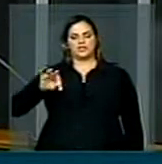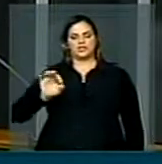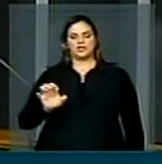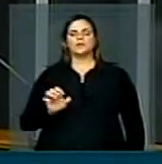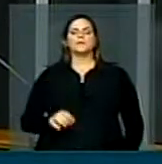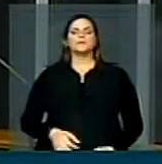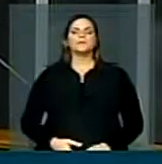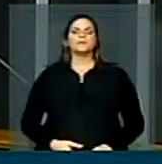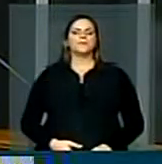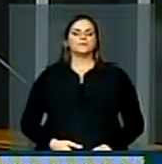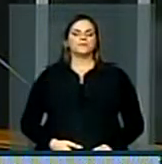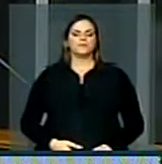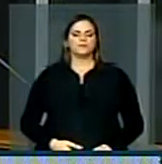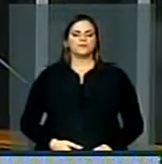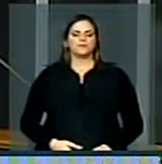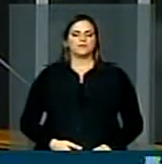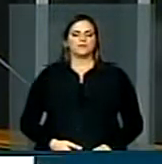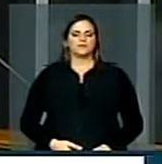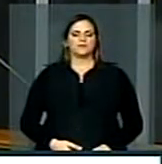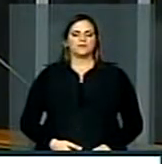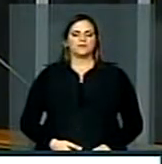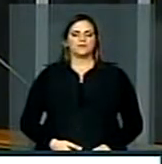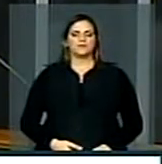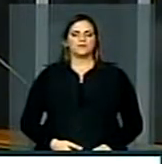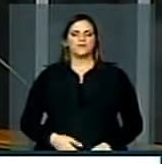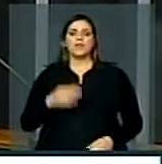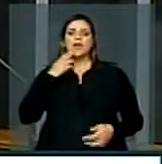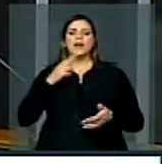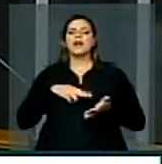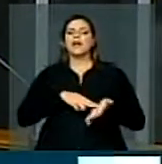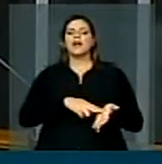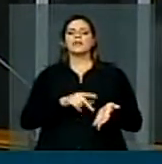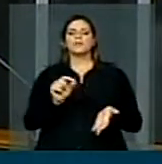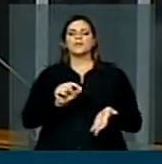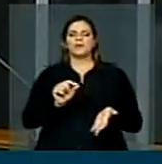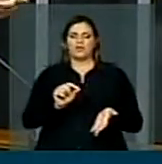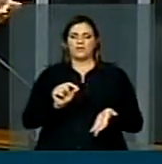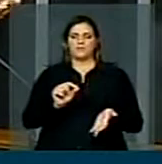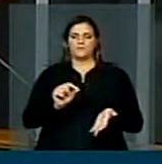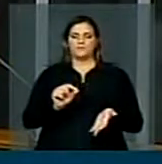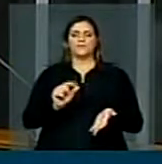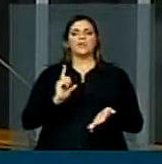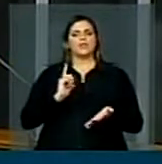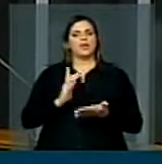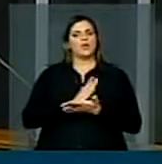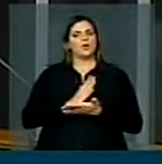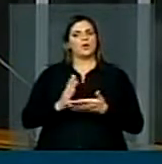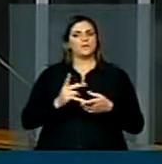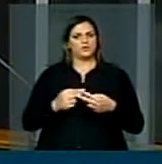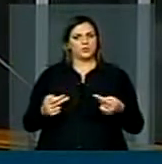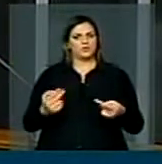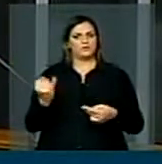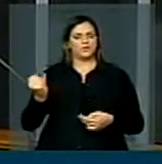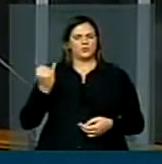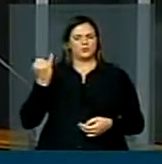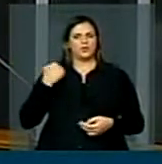que essa Carta de São Luís, ela tem alguns pontos dos quais eu quero abordar